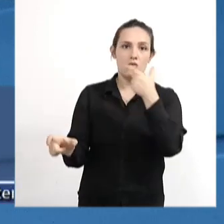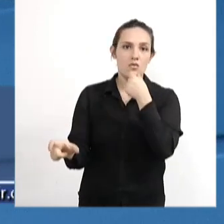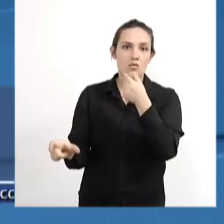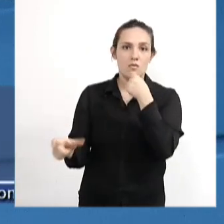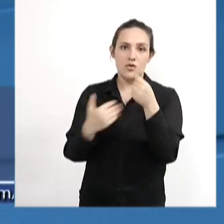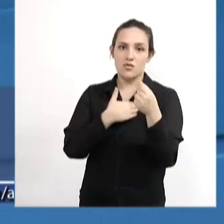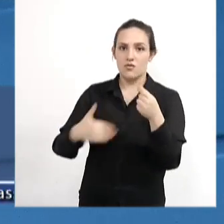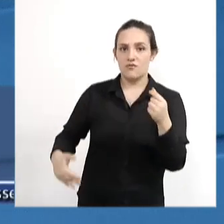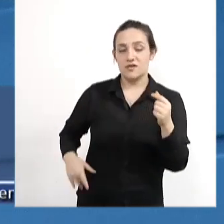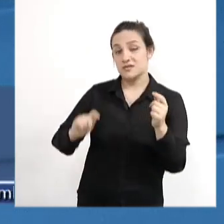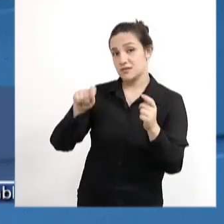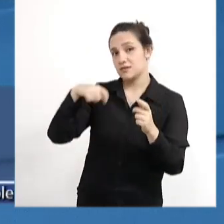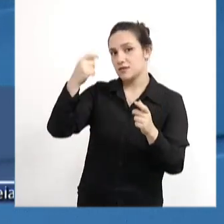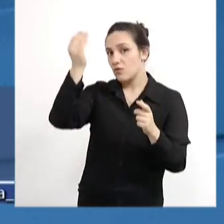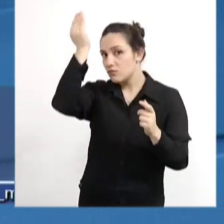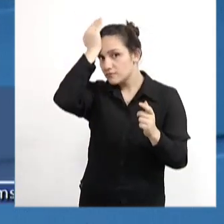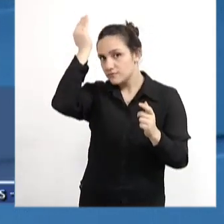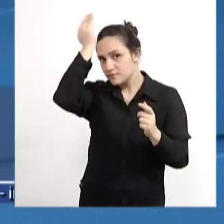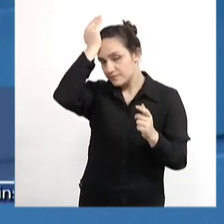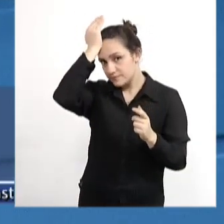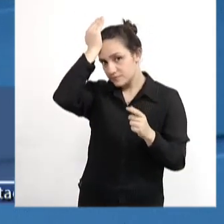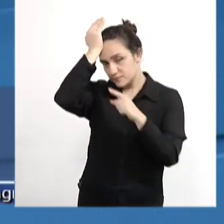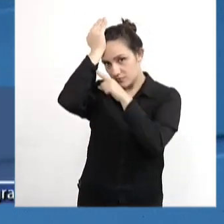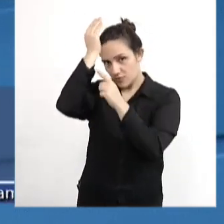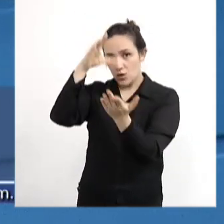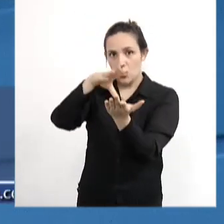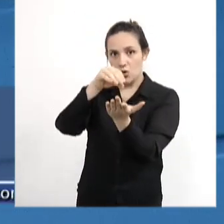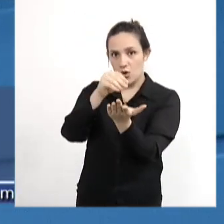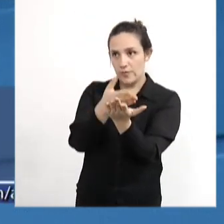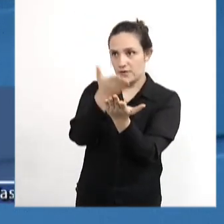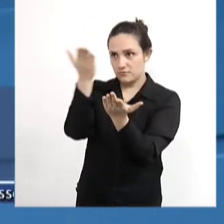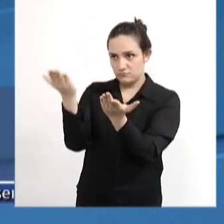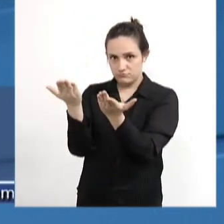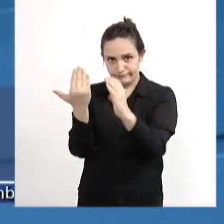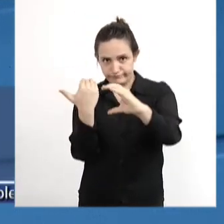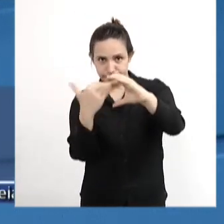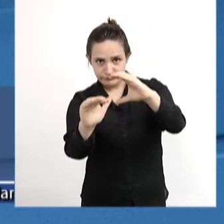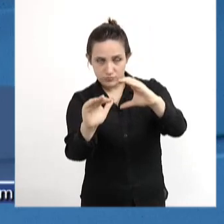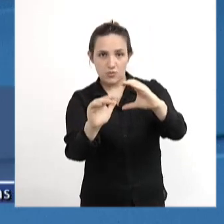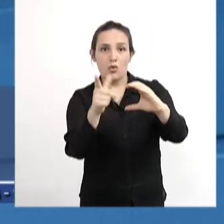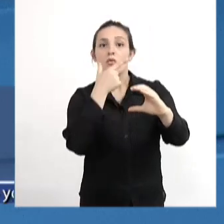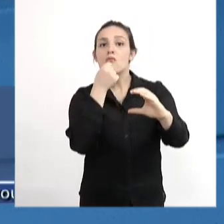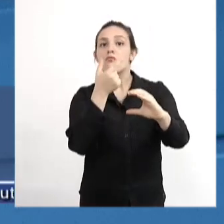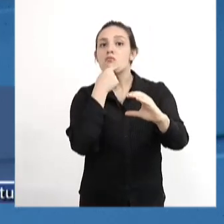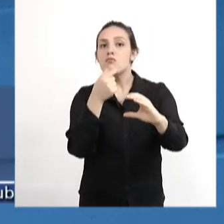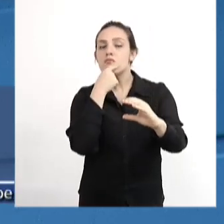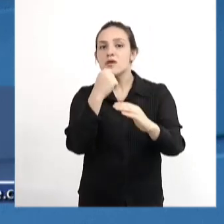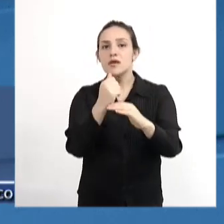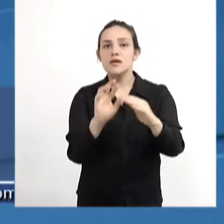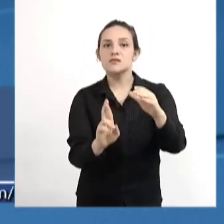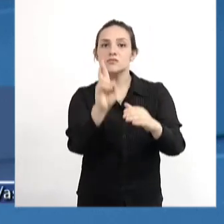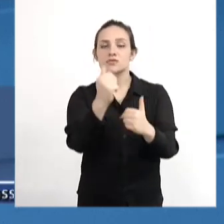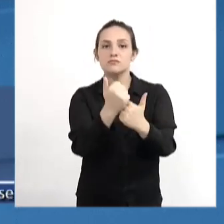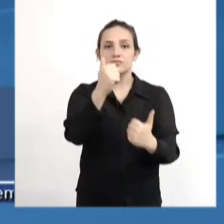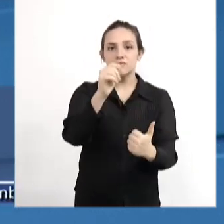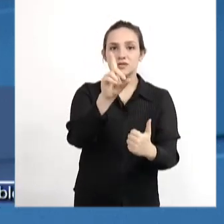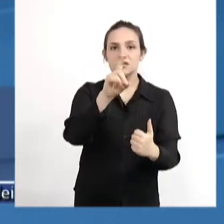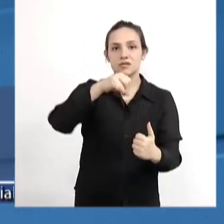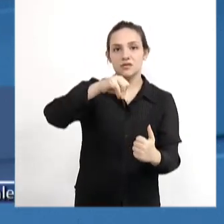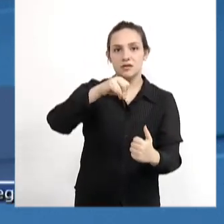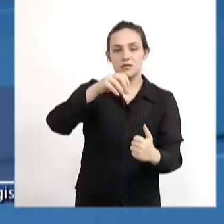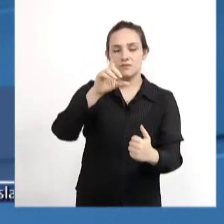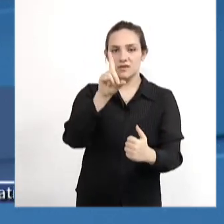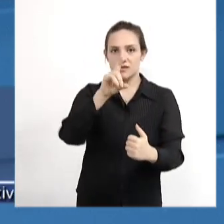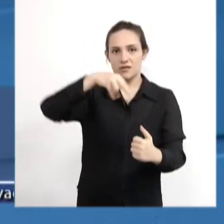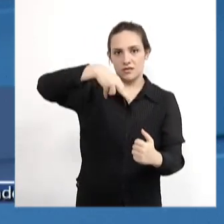senhor governador Reinaldo Azambuja, com cópias ao superintendente regional substituto do